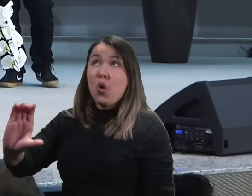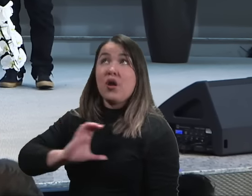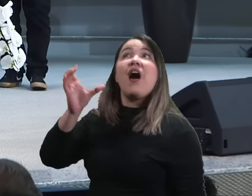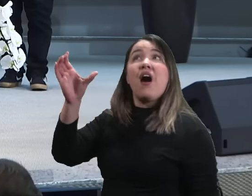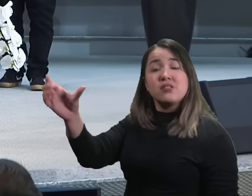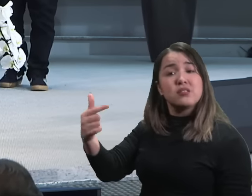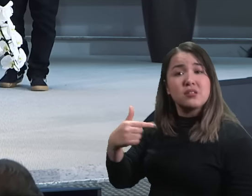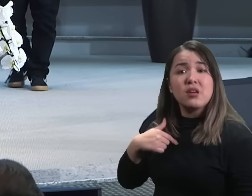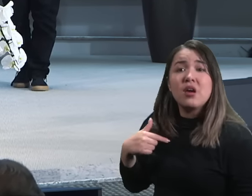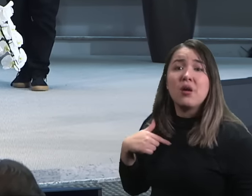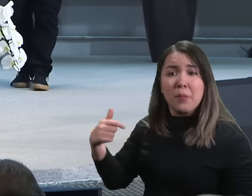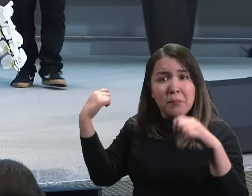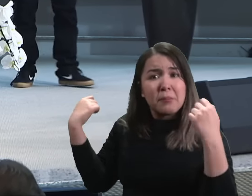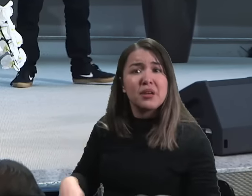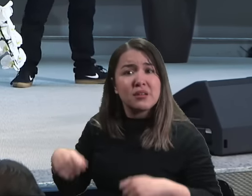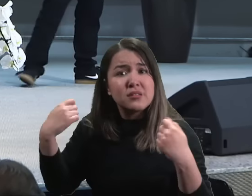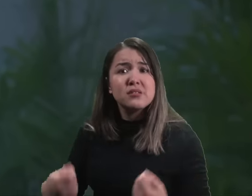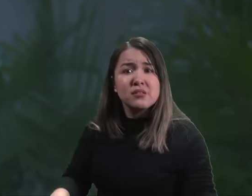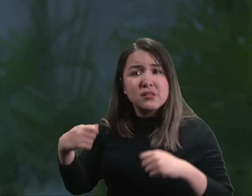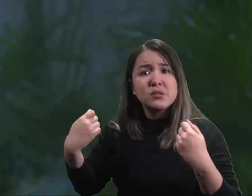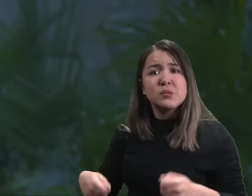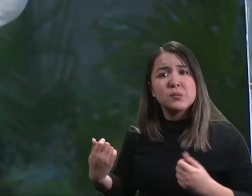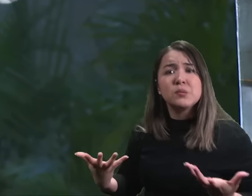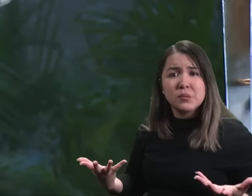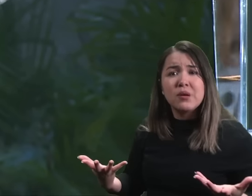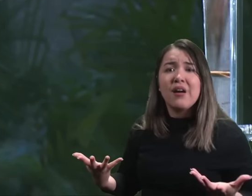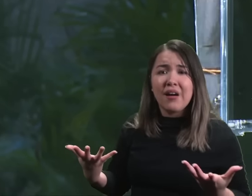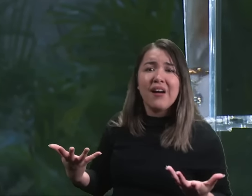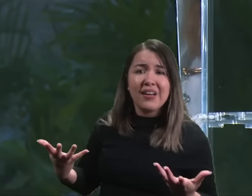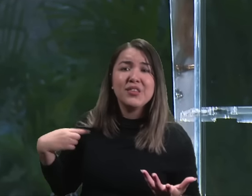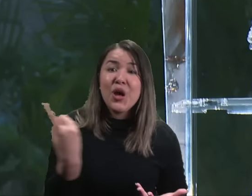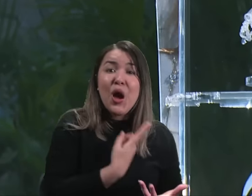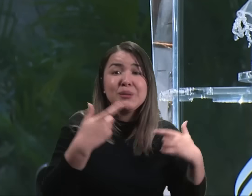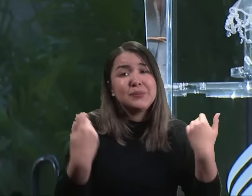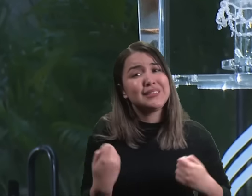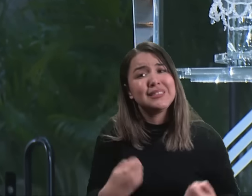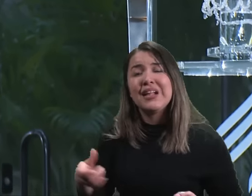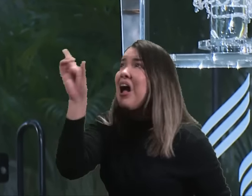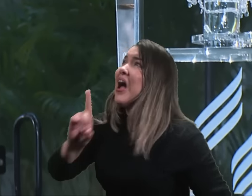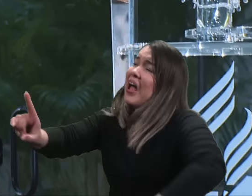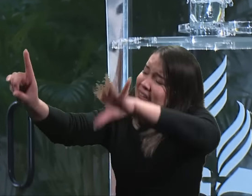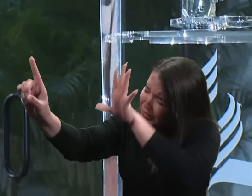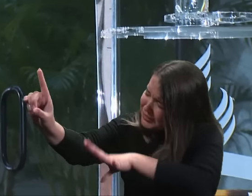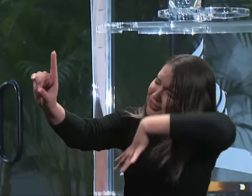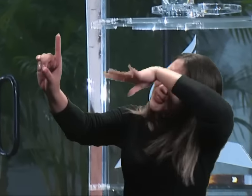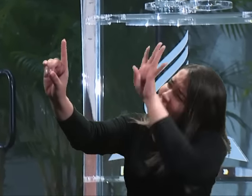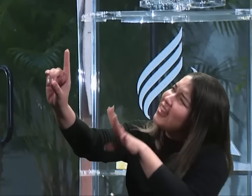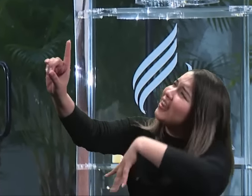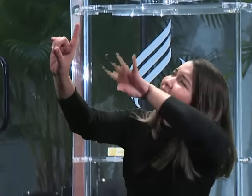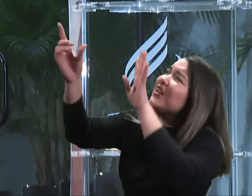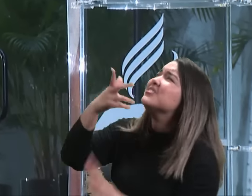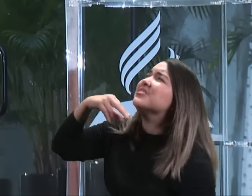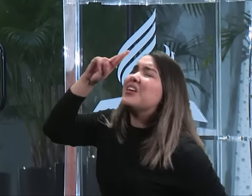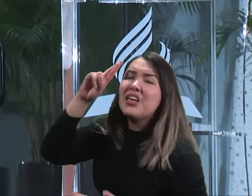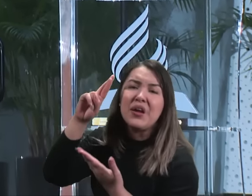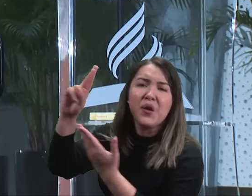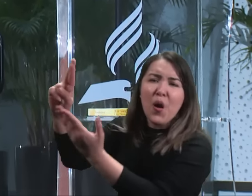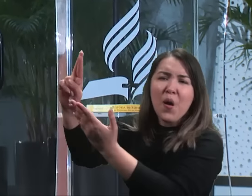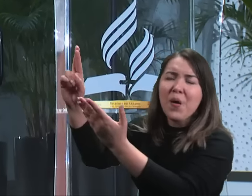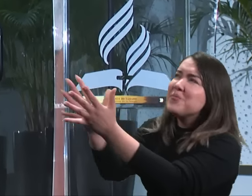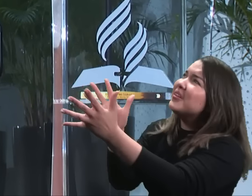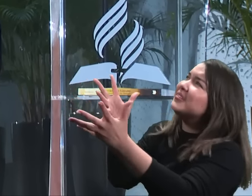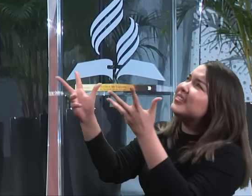coragem que preciso adorar o Senhor